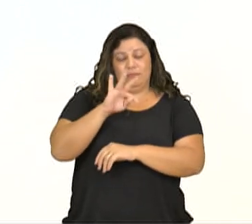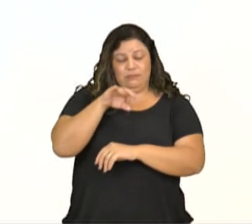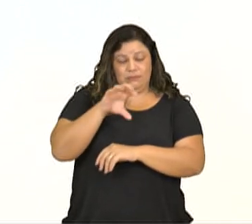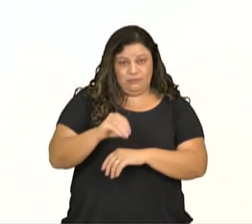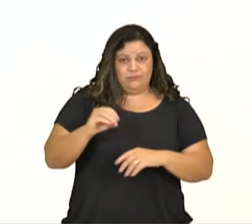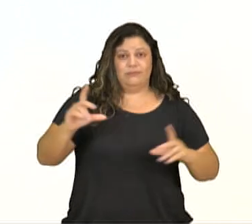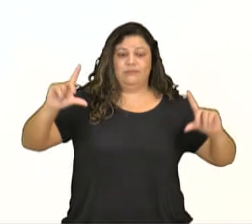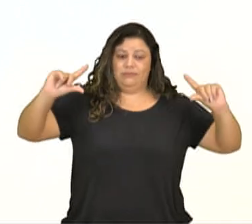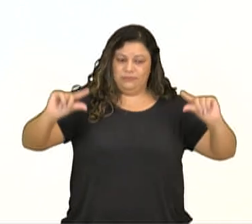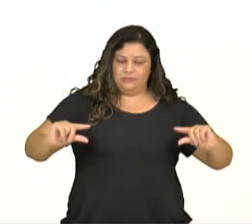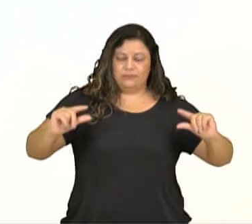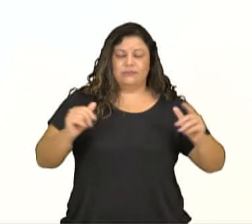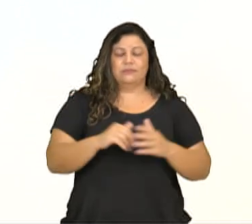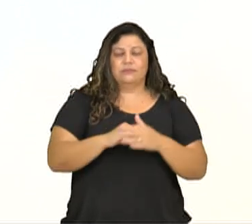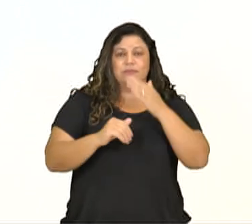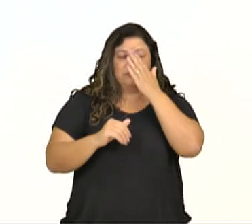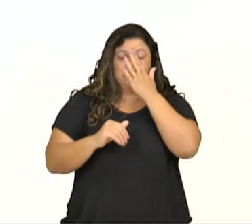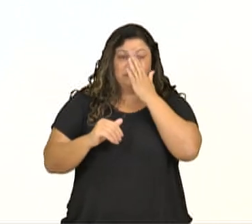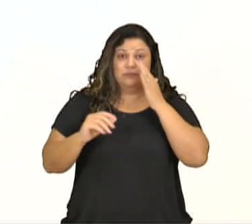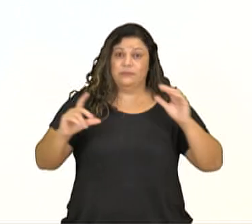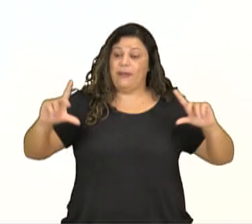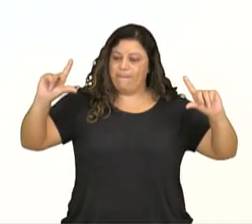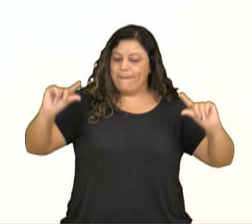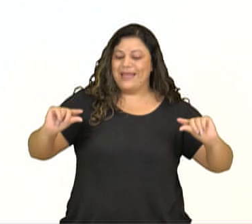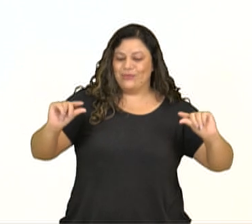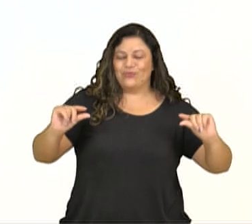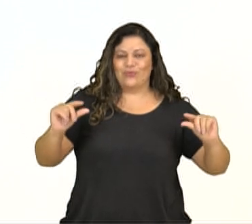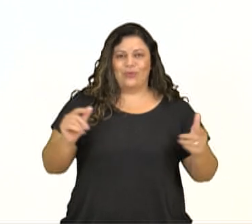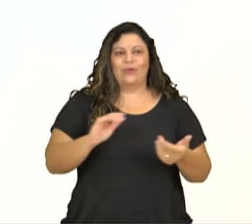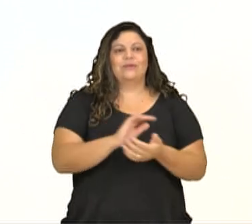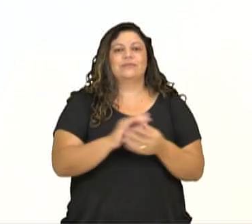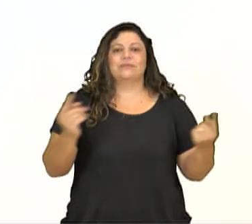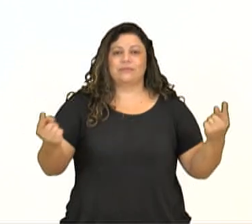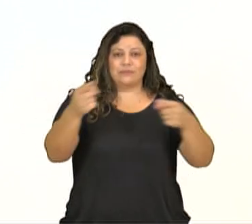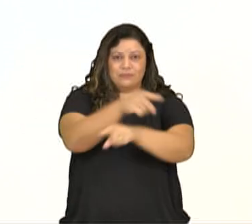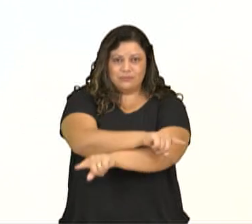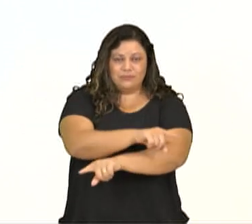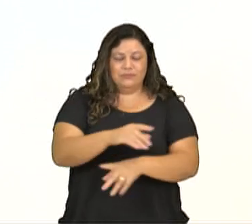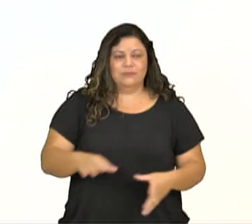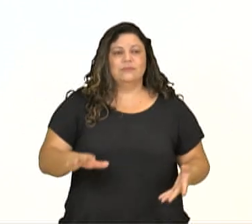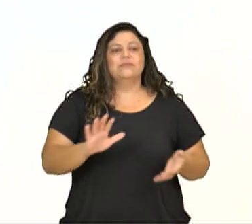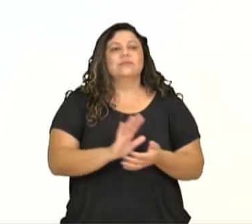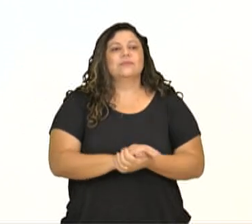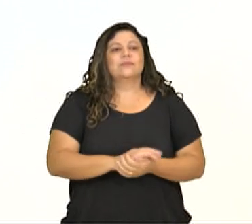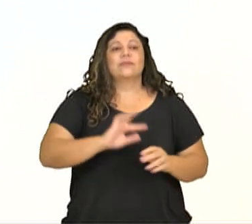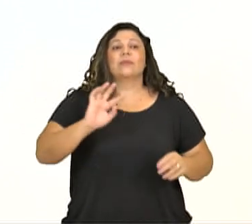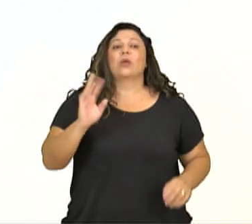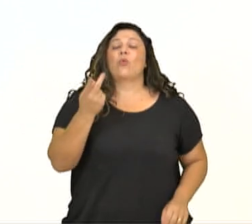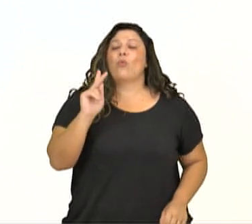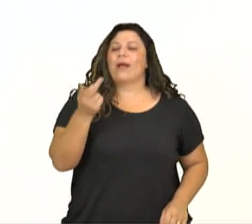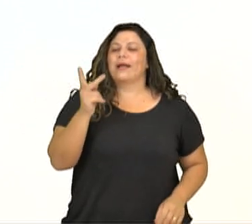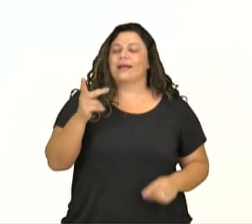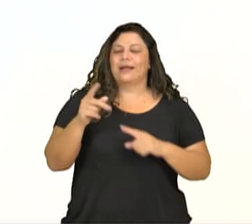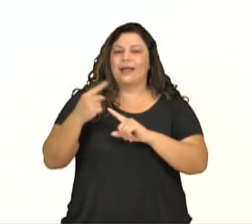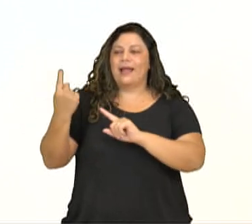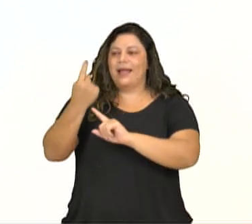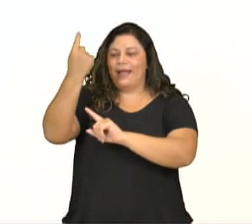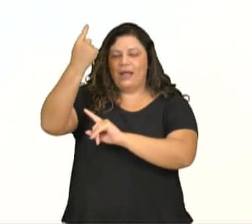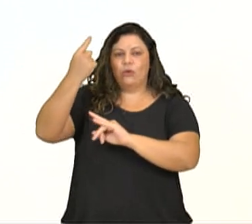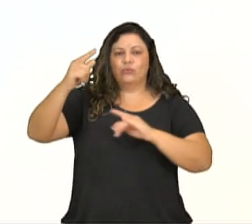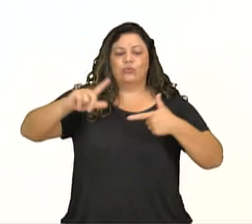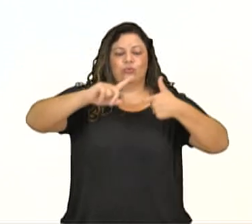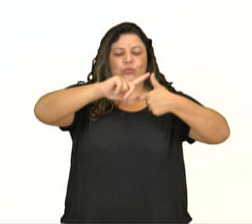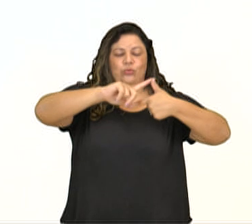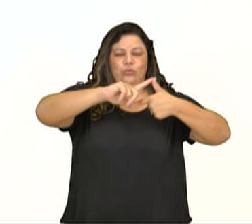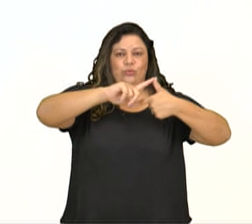do triângulo, que são opostos aos ângulos agudos, como nós vimos anteriormente. Temos o H, que é a altura desse triângulo,